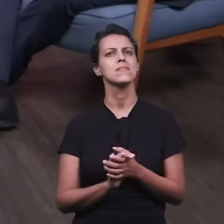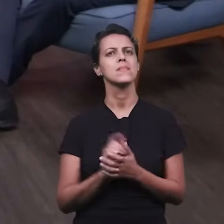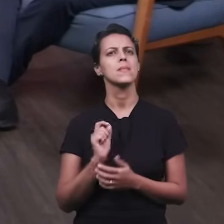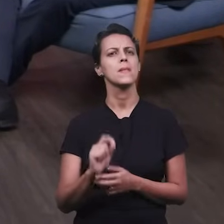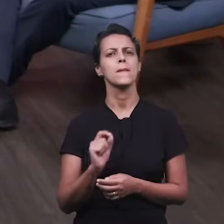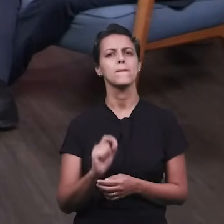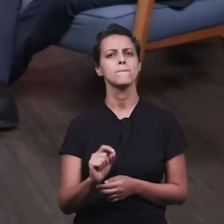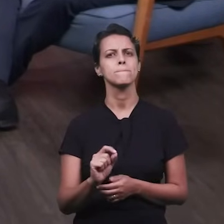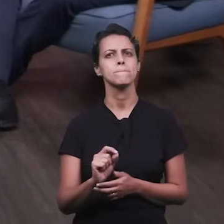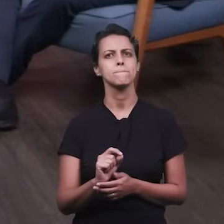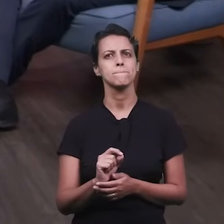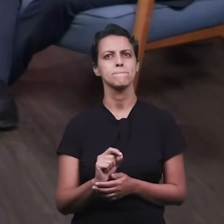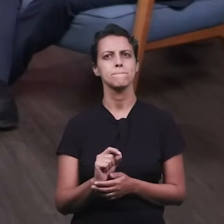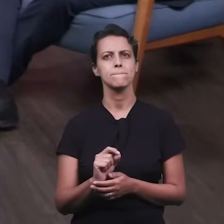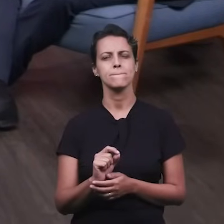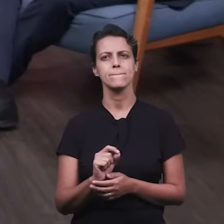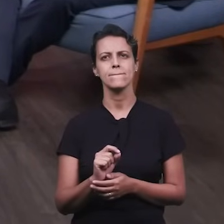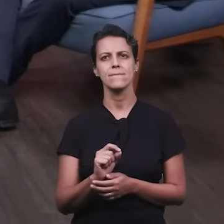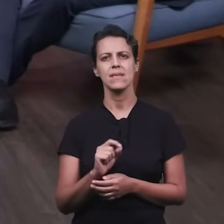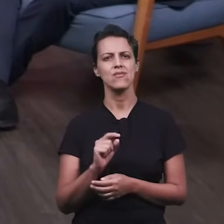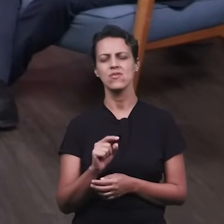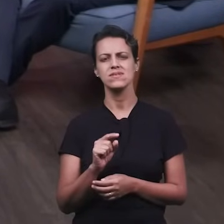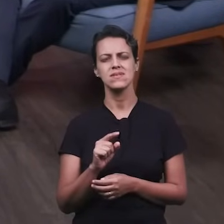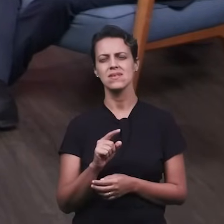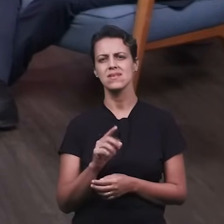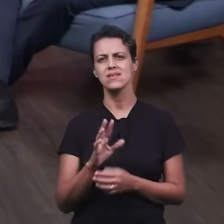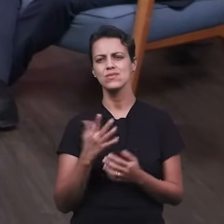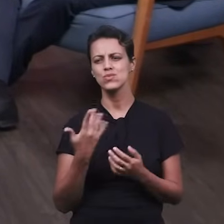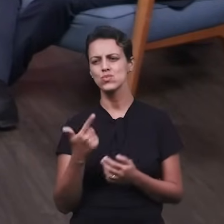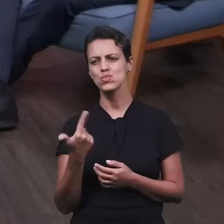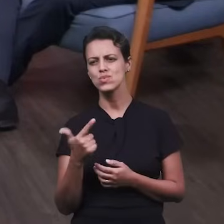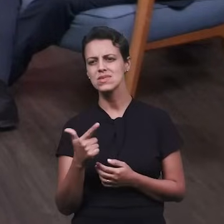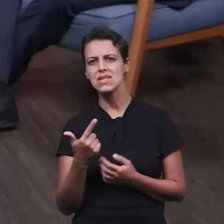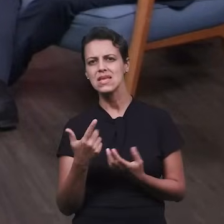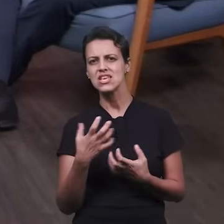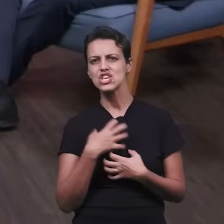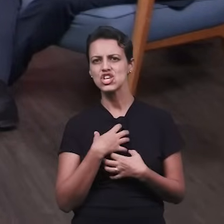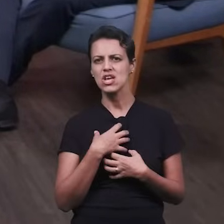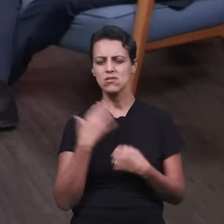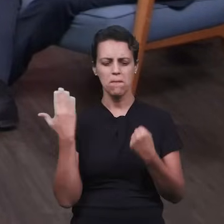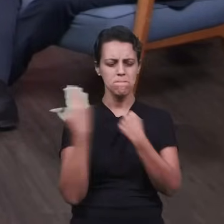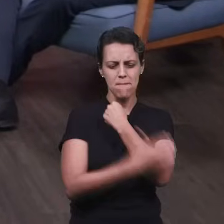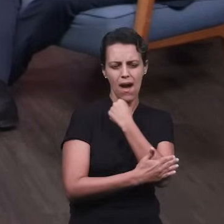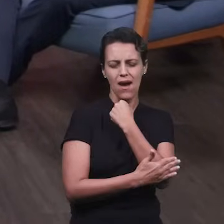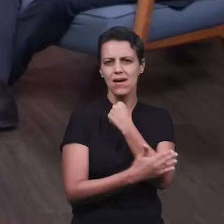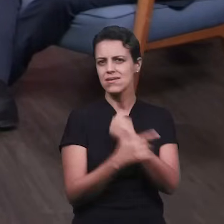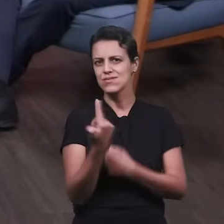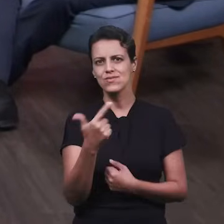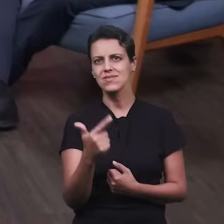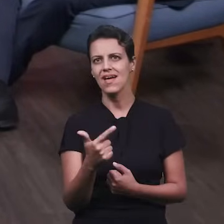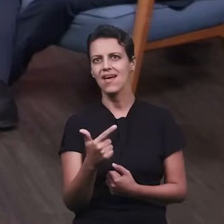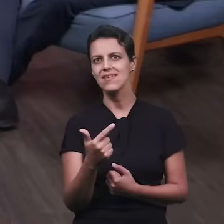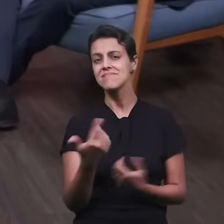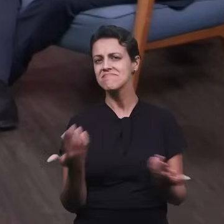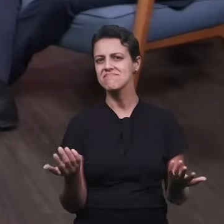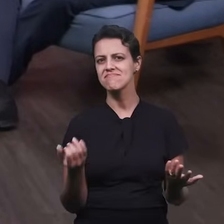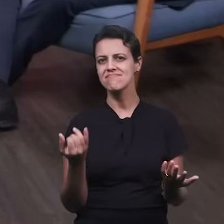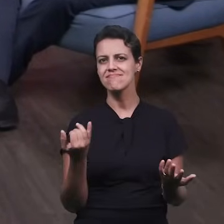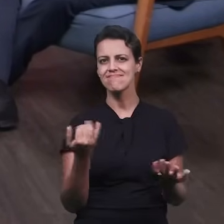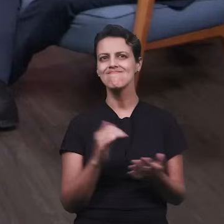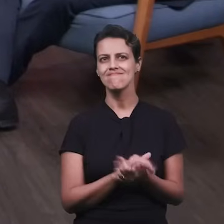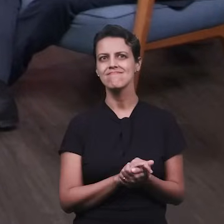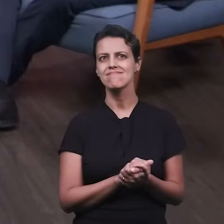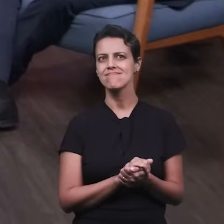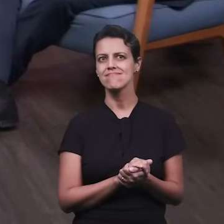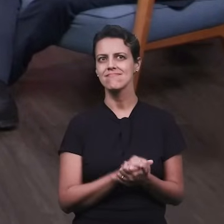leiga, simples, mas você não encontra nenhum mecanismo de defesa na ovelha. Ela não tem mecanismo de defesa. Uma formiga